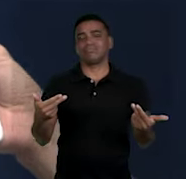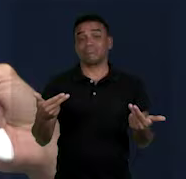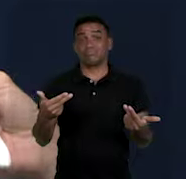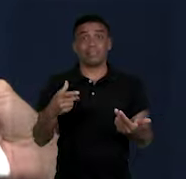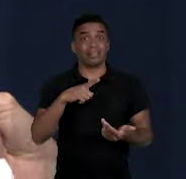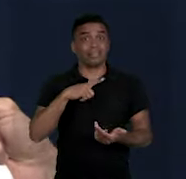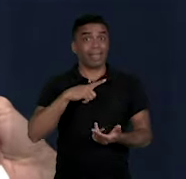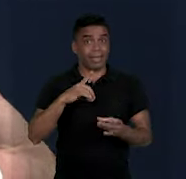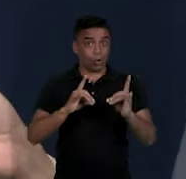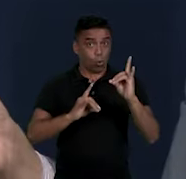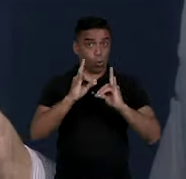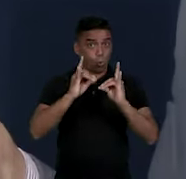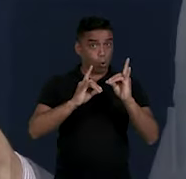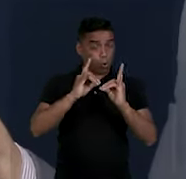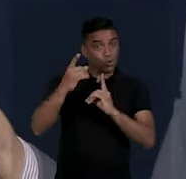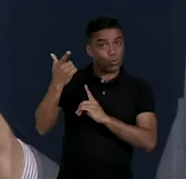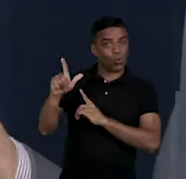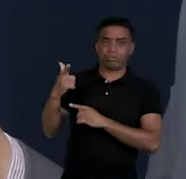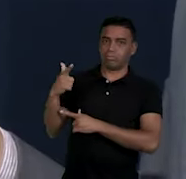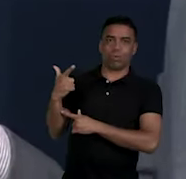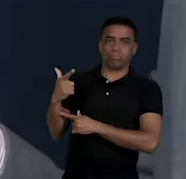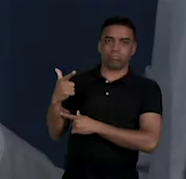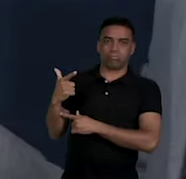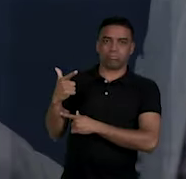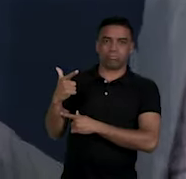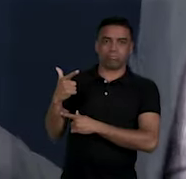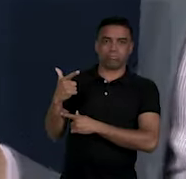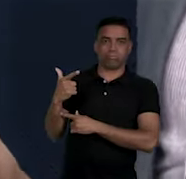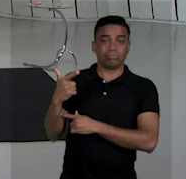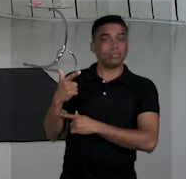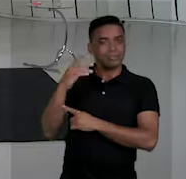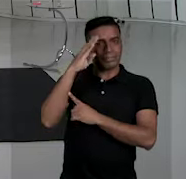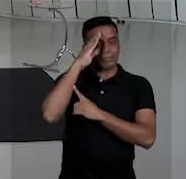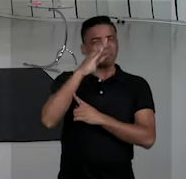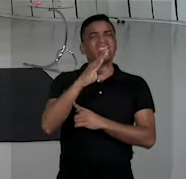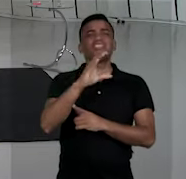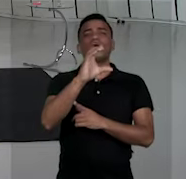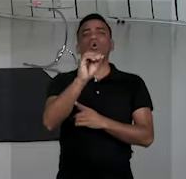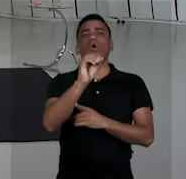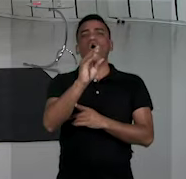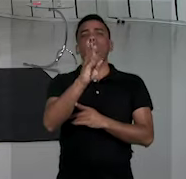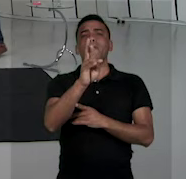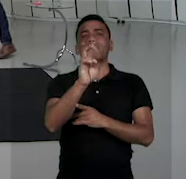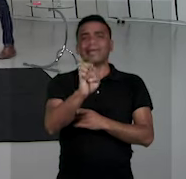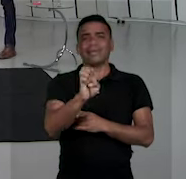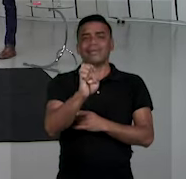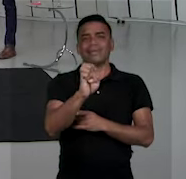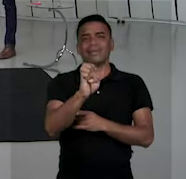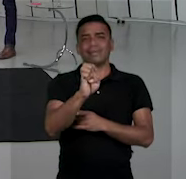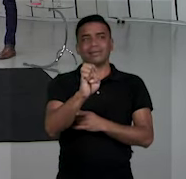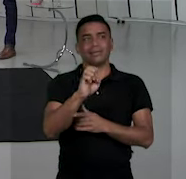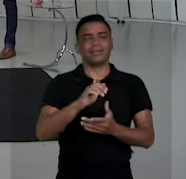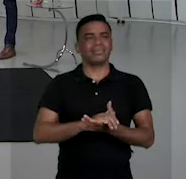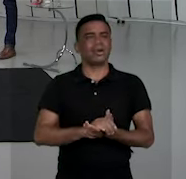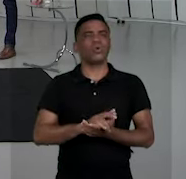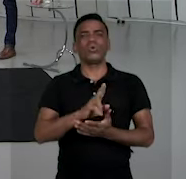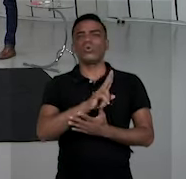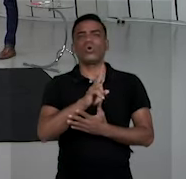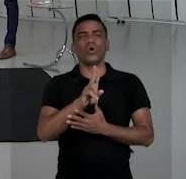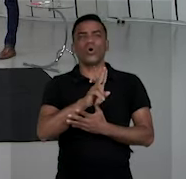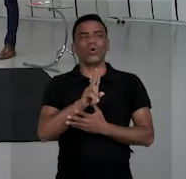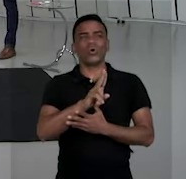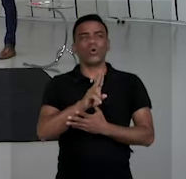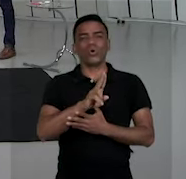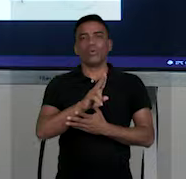têm hormônio e os que não têm hormônio, né? Que é principalmente o DIU de cobre. A sigla DIU, só para ficar claro aí,